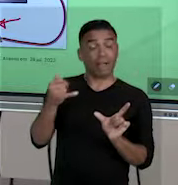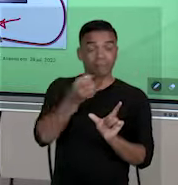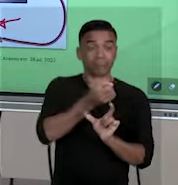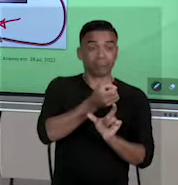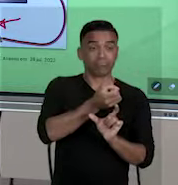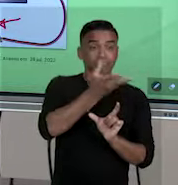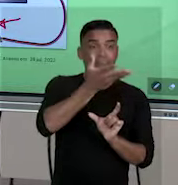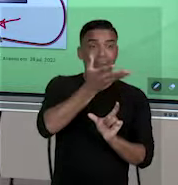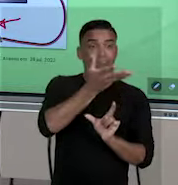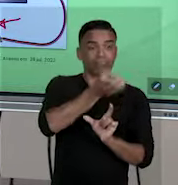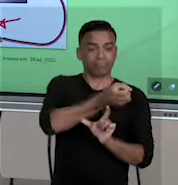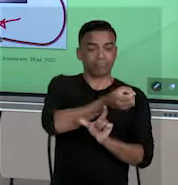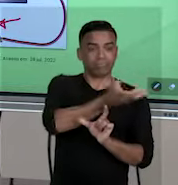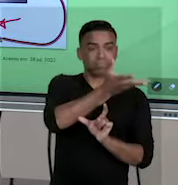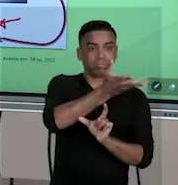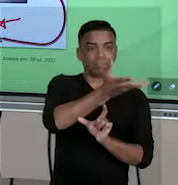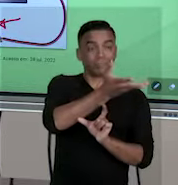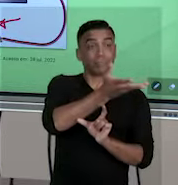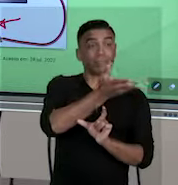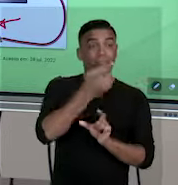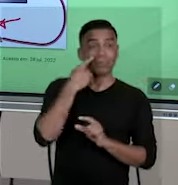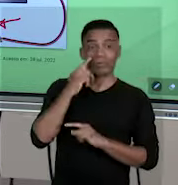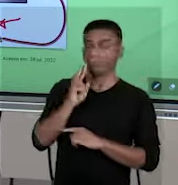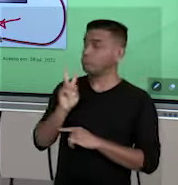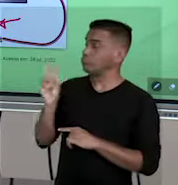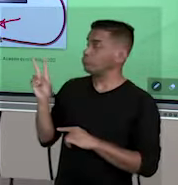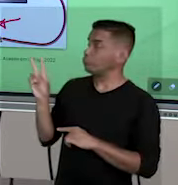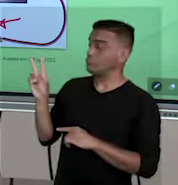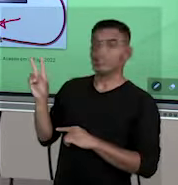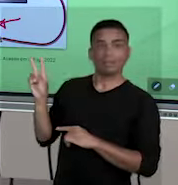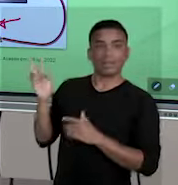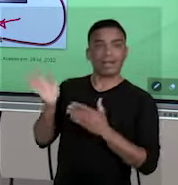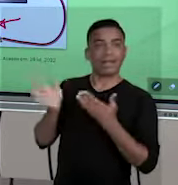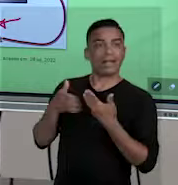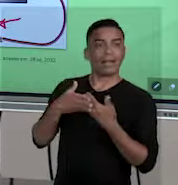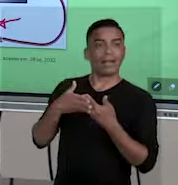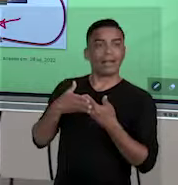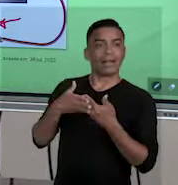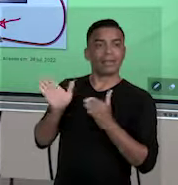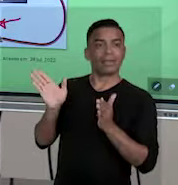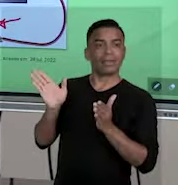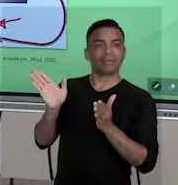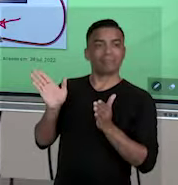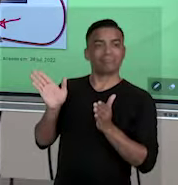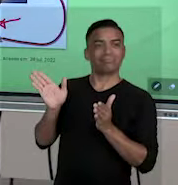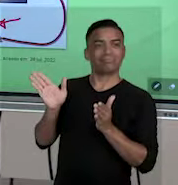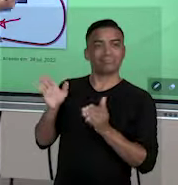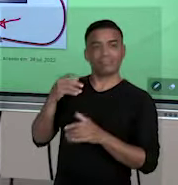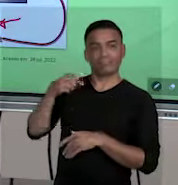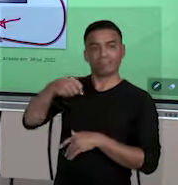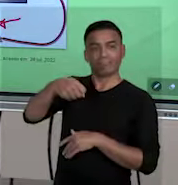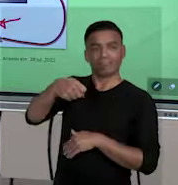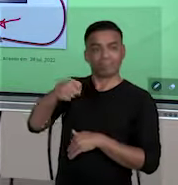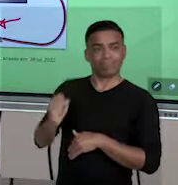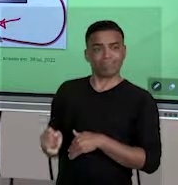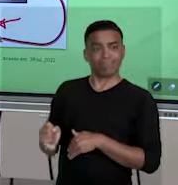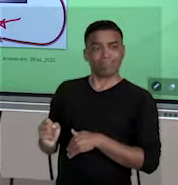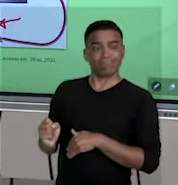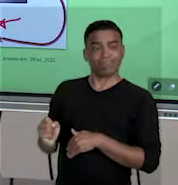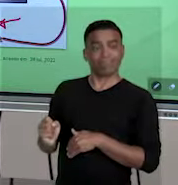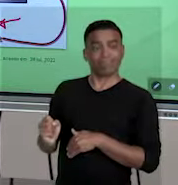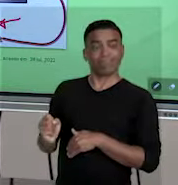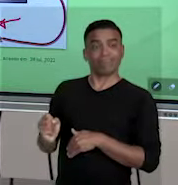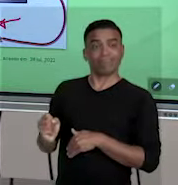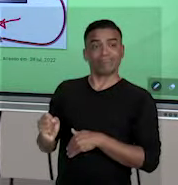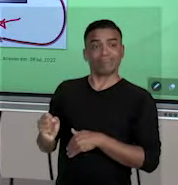acendê-la. Só que nesse caso aqui, esse circuito está aberto. Tá vendo esse interruptor aqui, ó? Ele está interrompendo. A